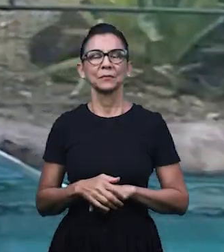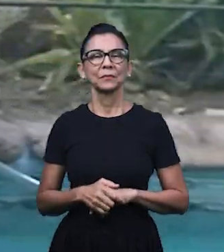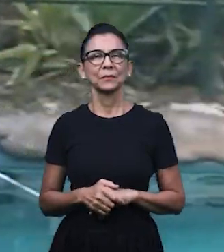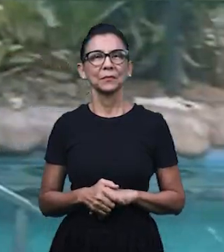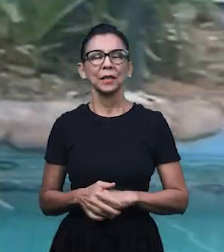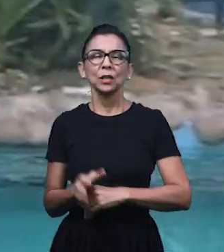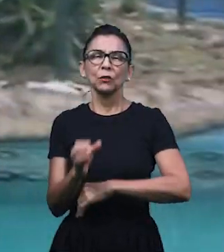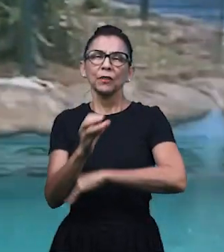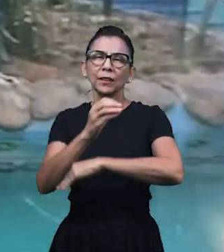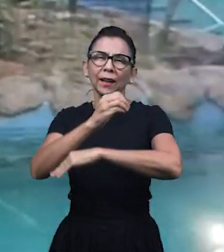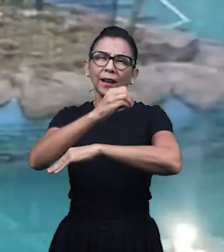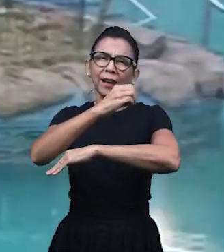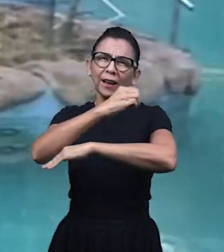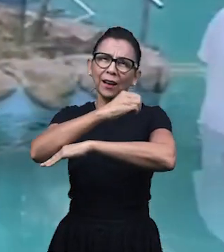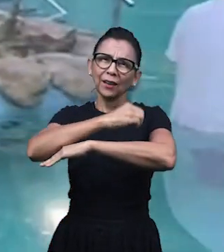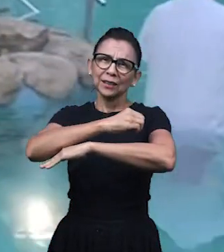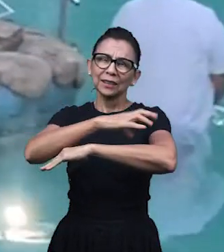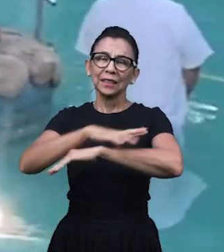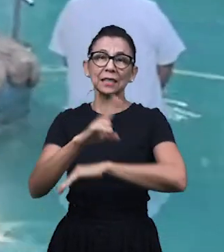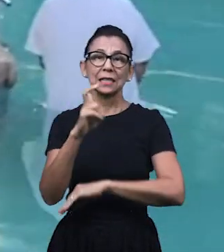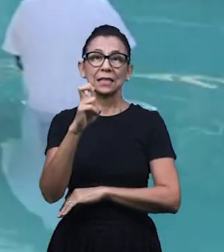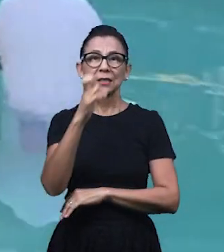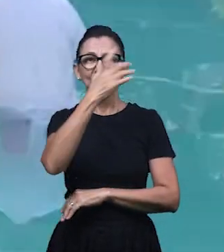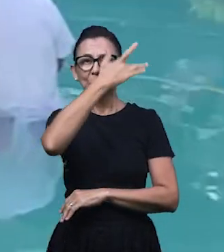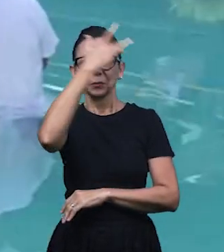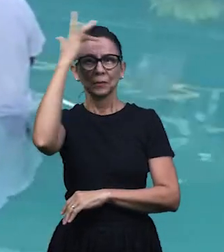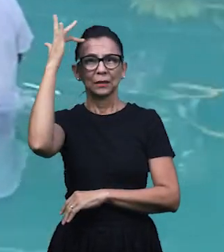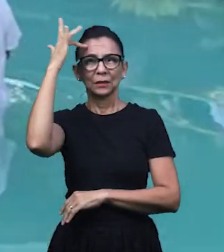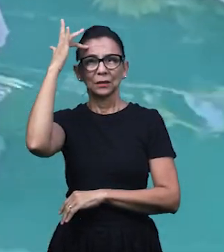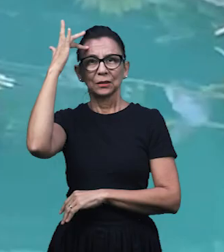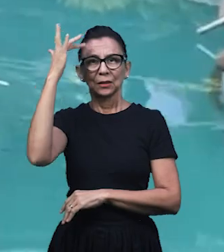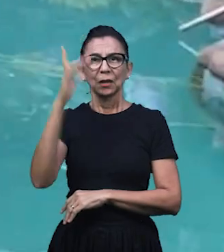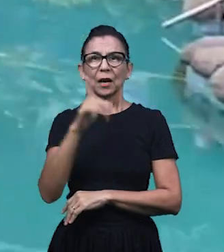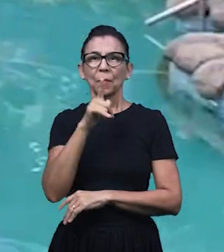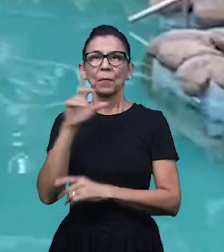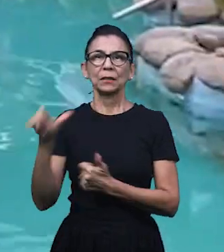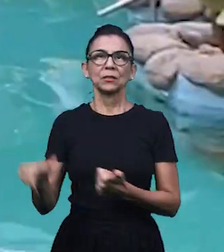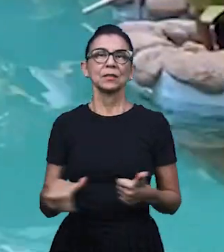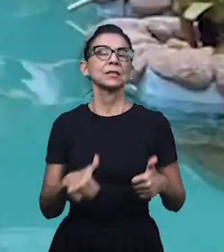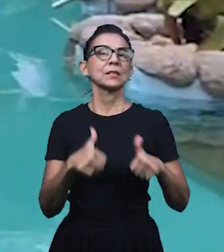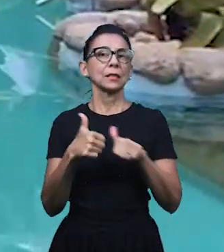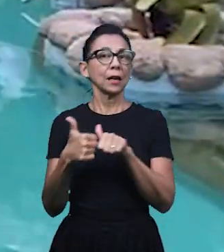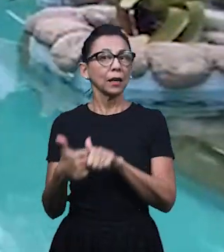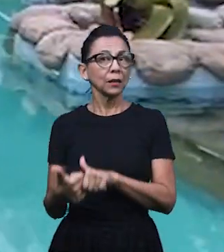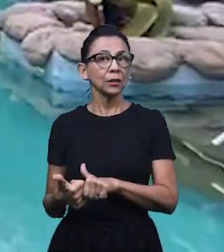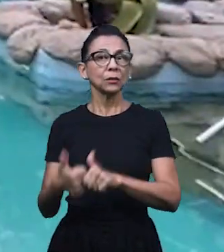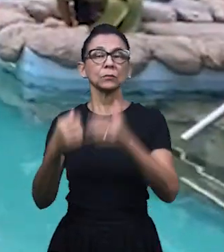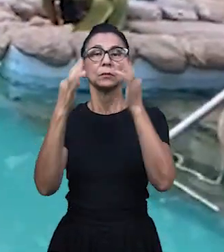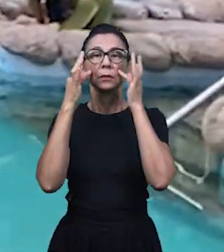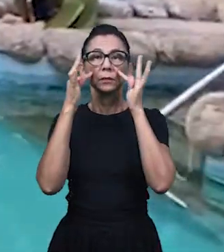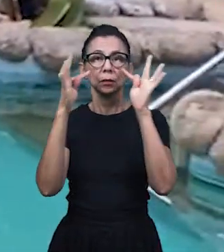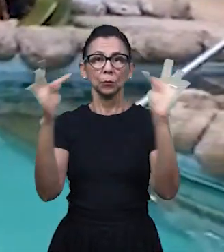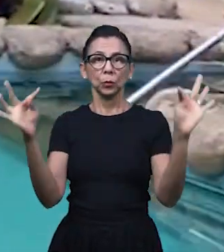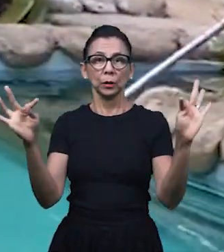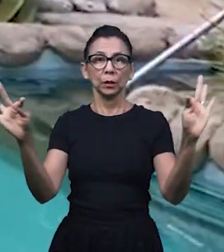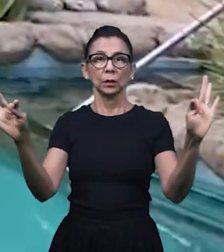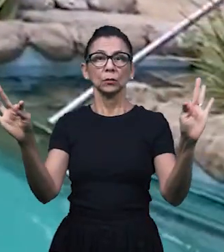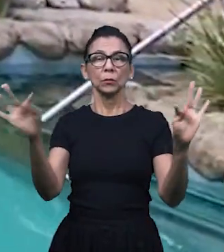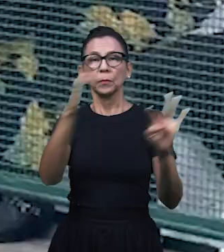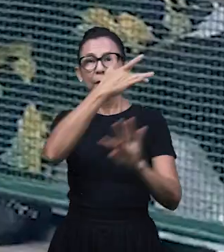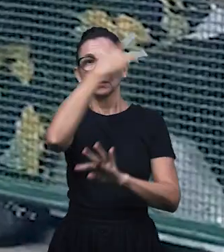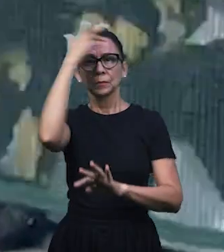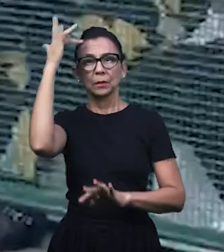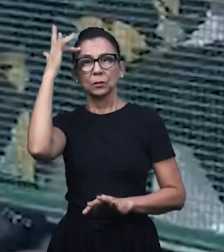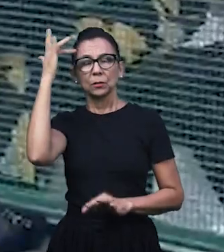E no final da tarde, 5 vidas desceram as águas, testemunhando para a igreja terem aceitado Jesus como o único